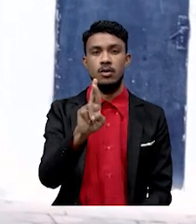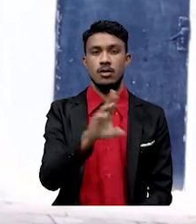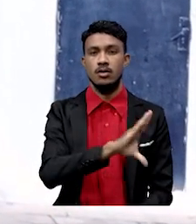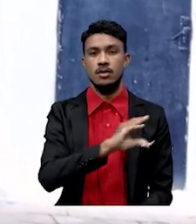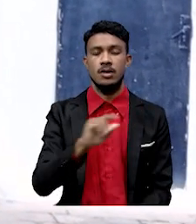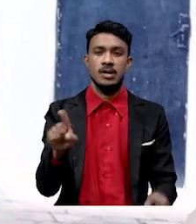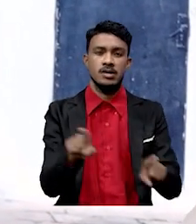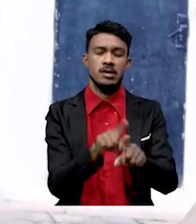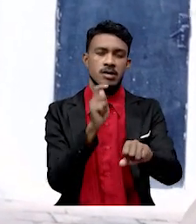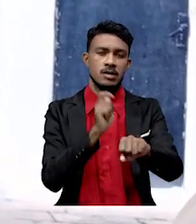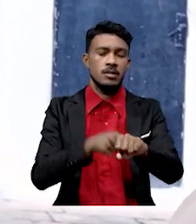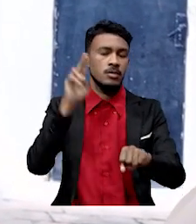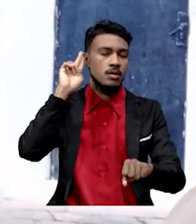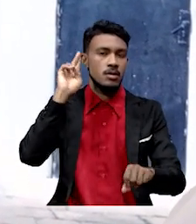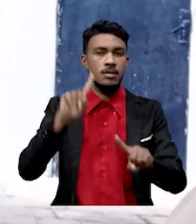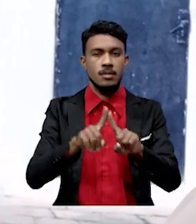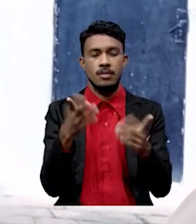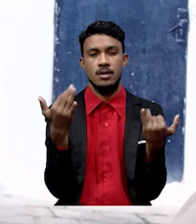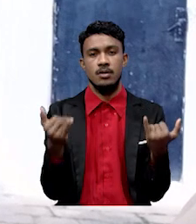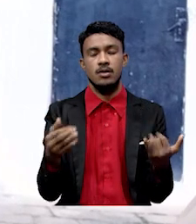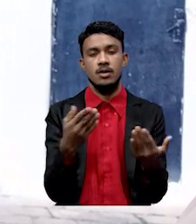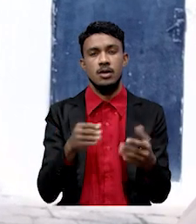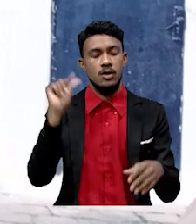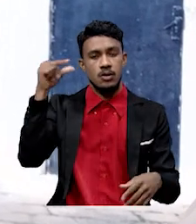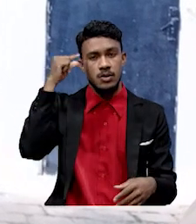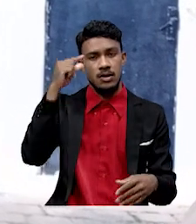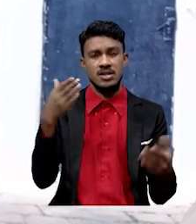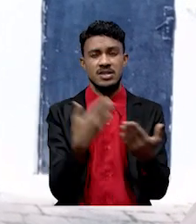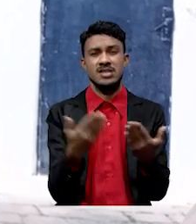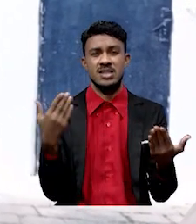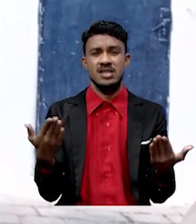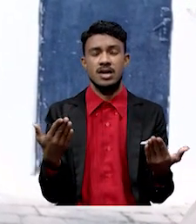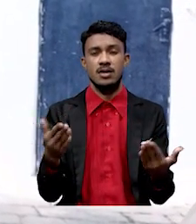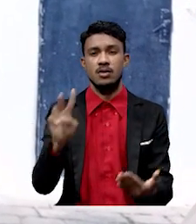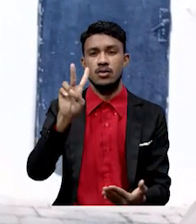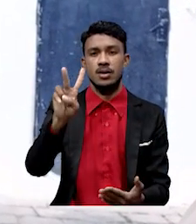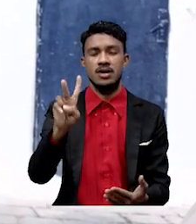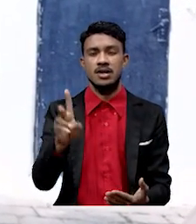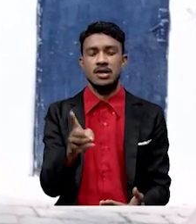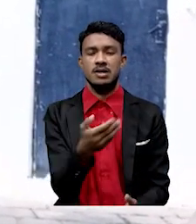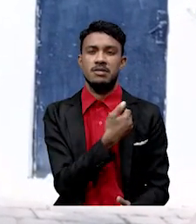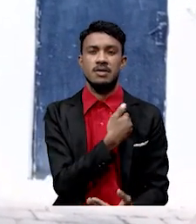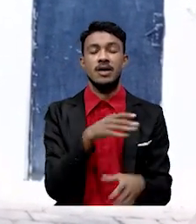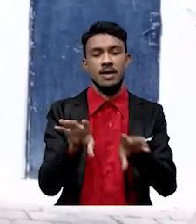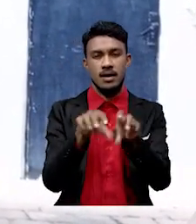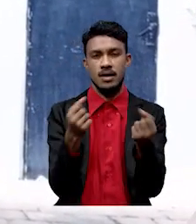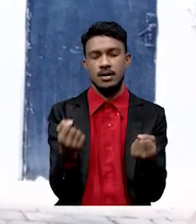meteorologi ne fatuna mai ber neste momento equipa ruane equipamentos ruane sida la funcion ne hodier